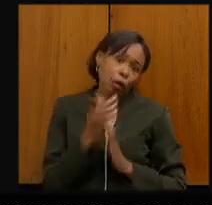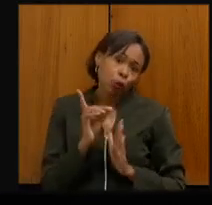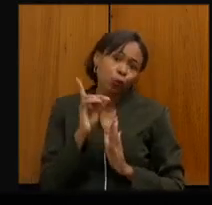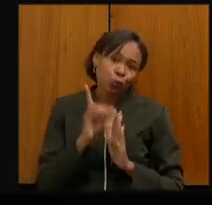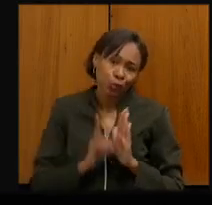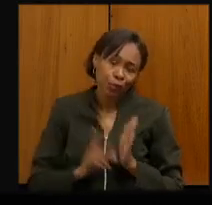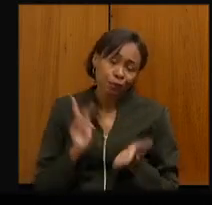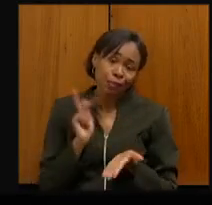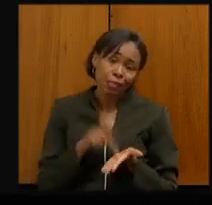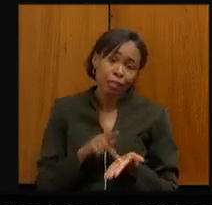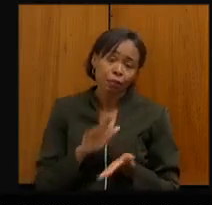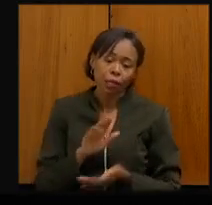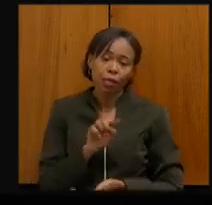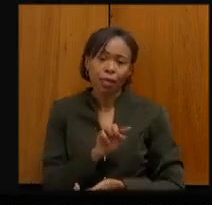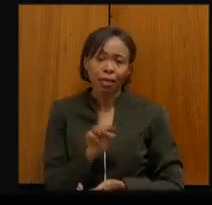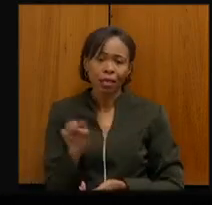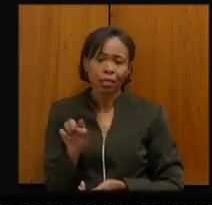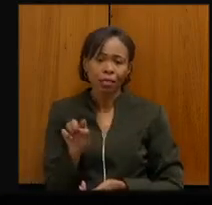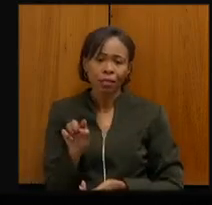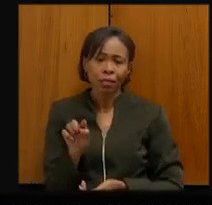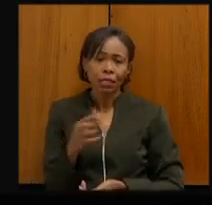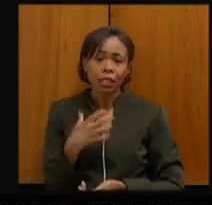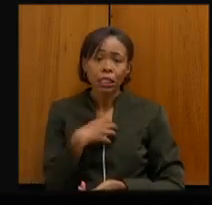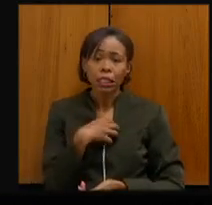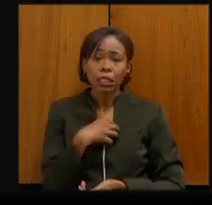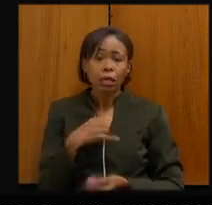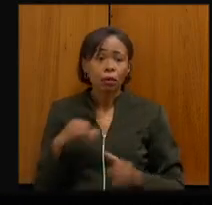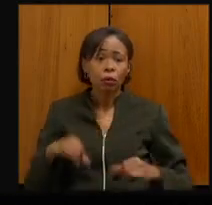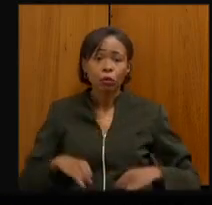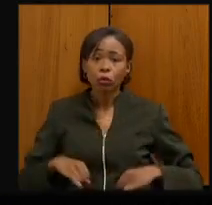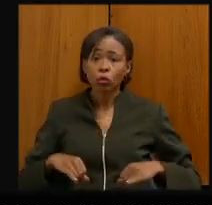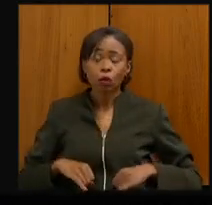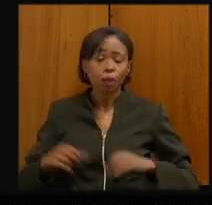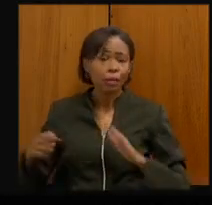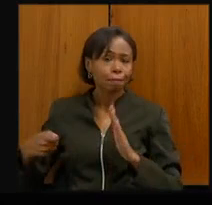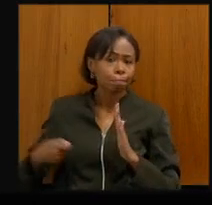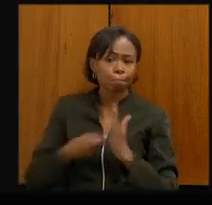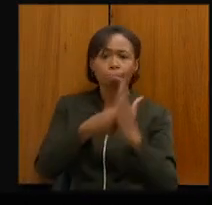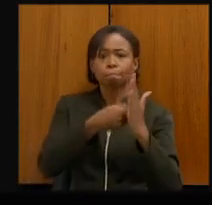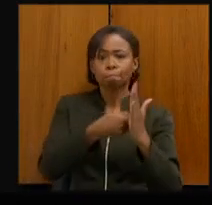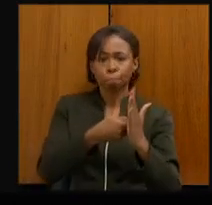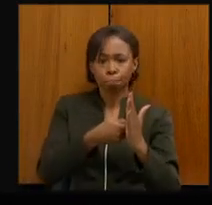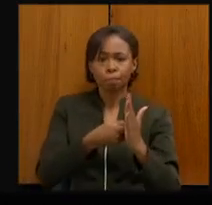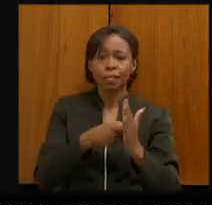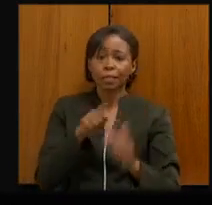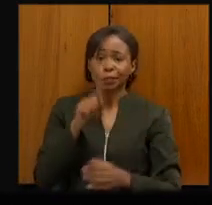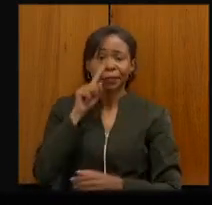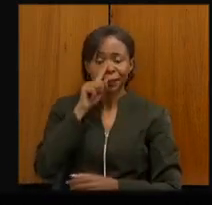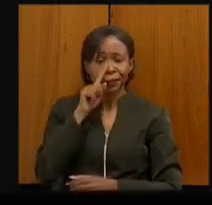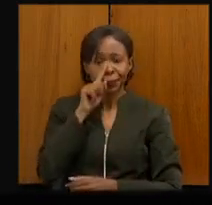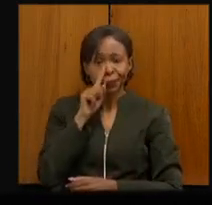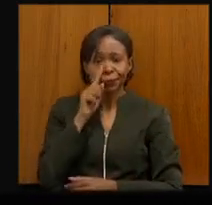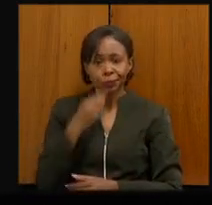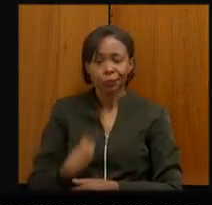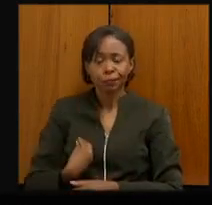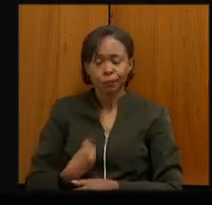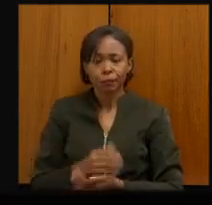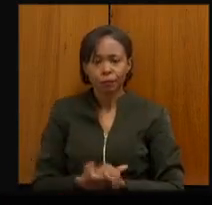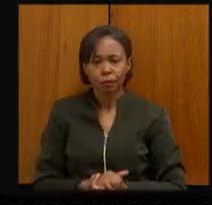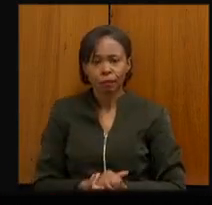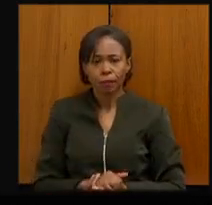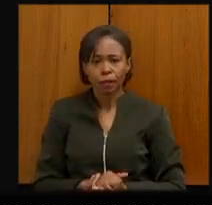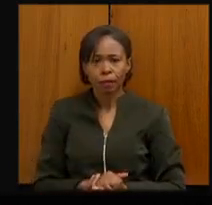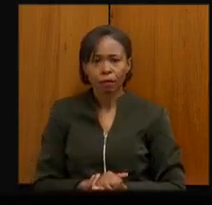pessoas mais ameaçadas de todas as pessoas que estão com risco de vida né nos últimos